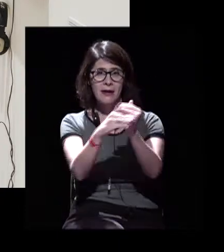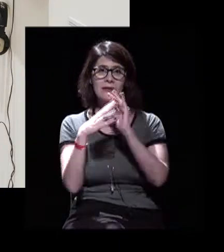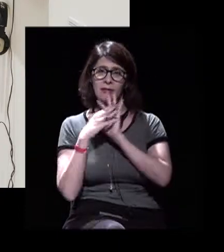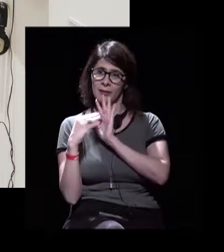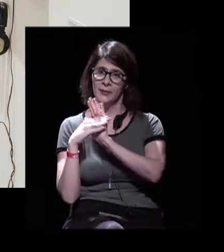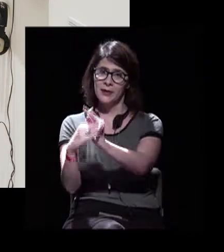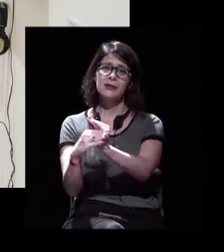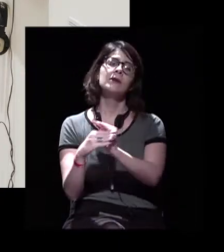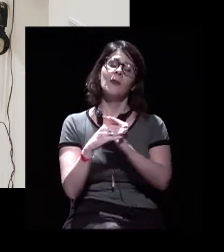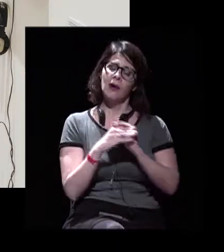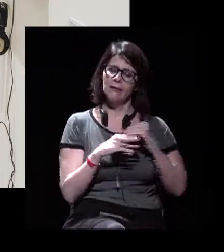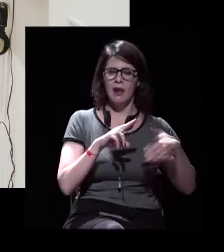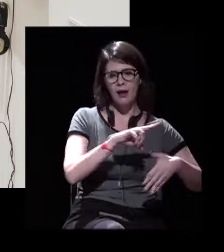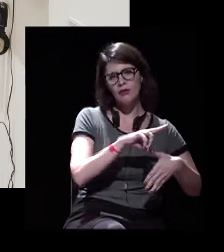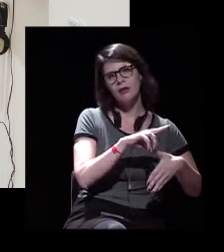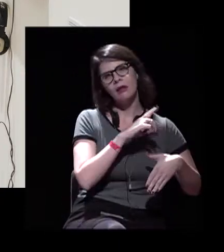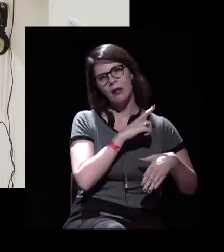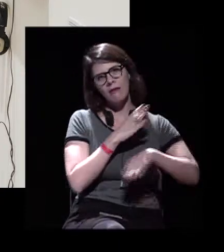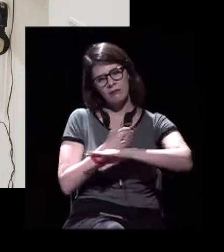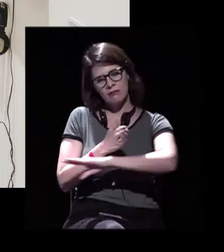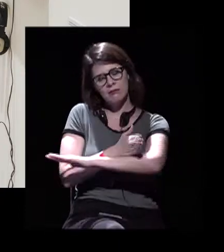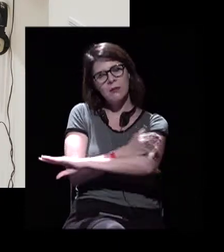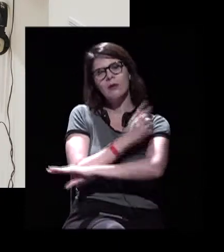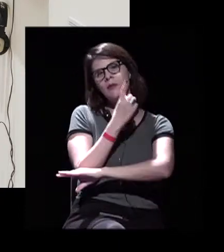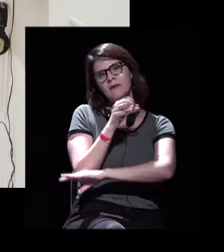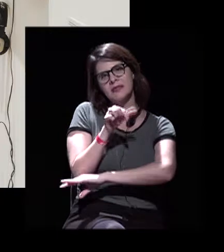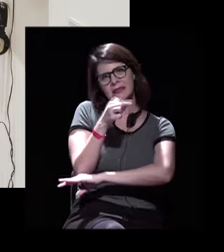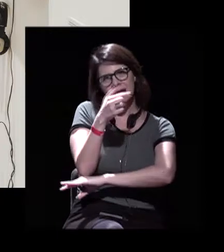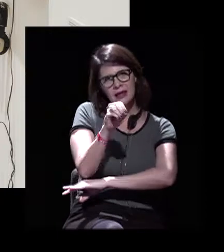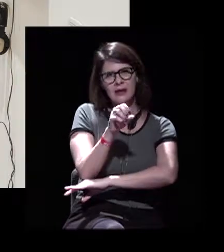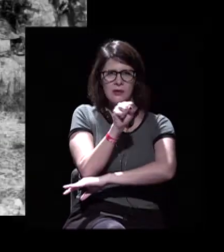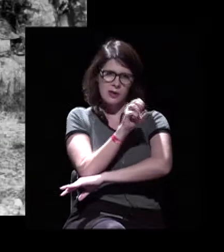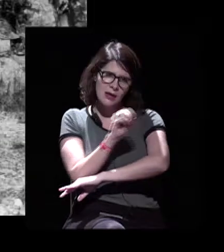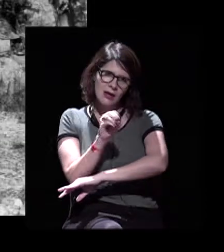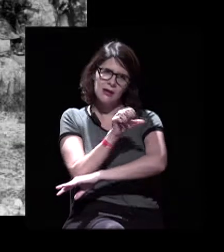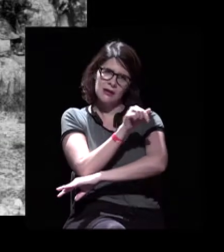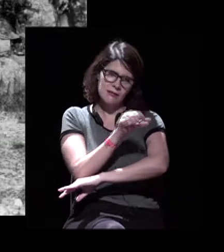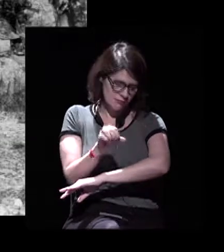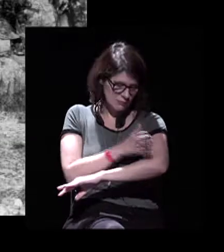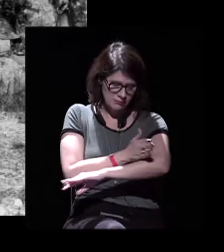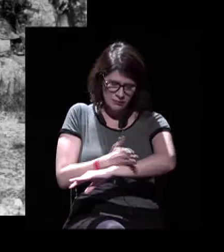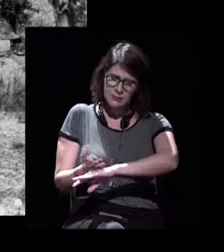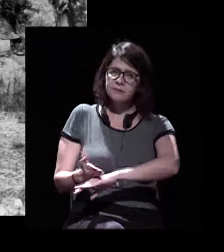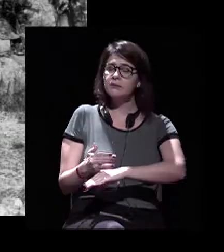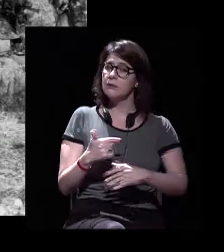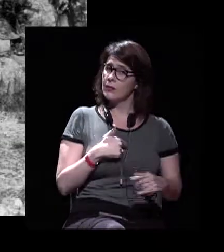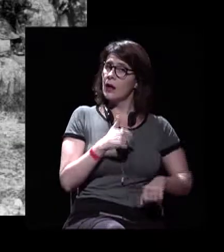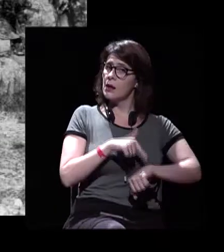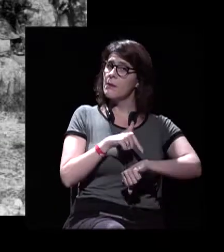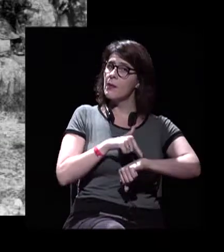nessas décadas dos 60, nos 70 e 80. E comecei também a pensar nesse